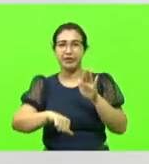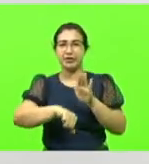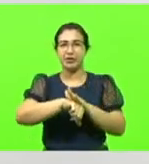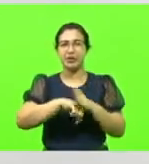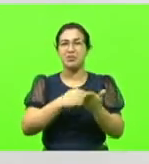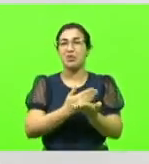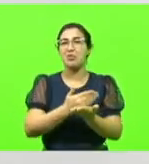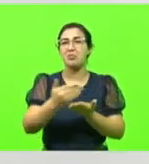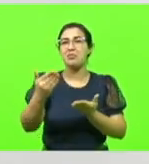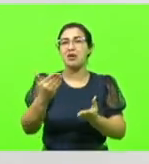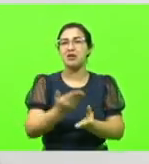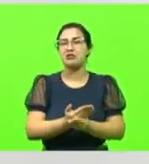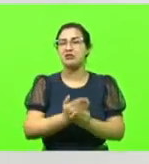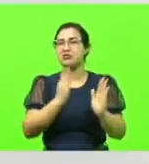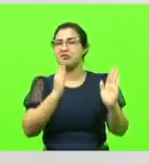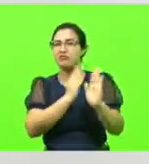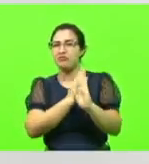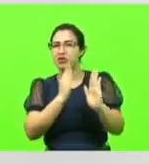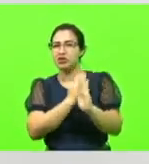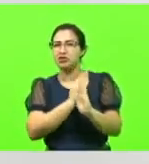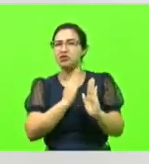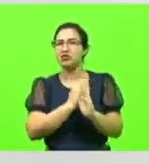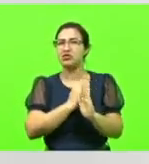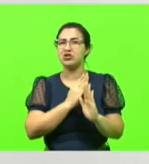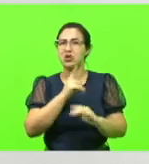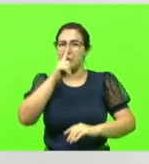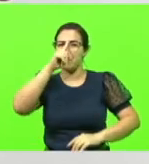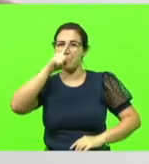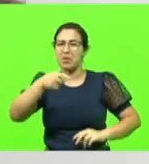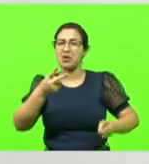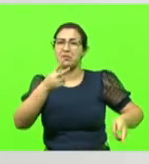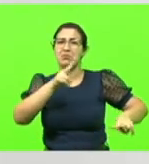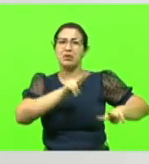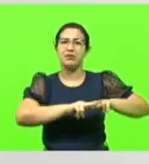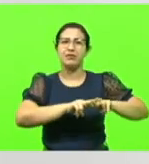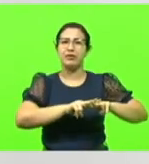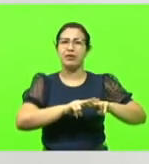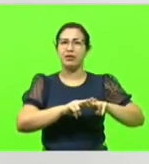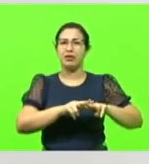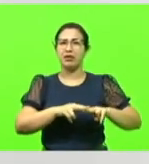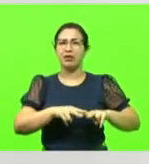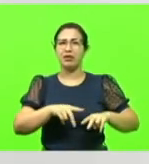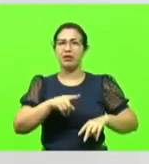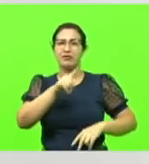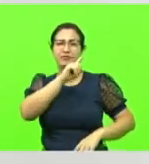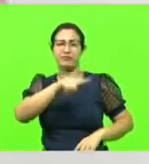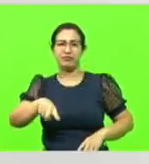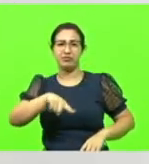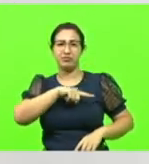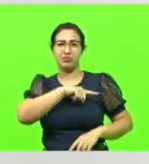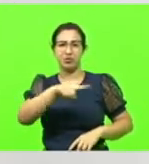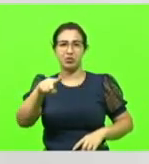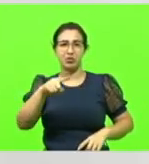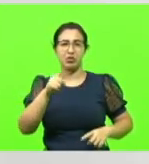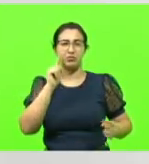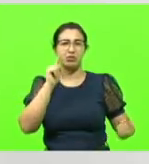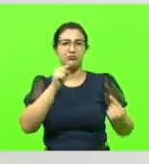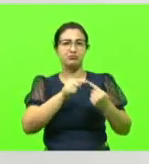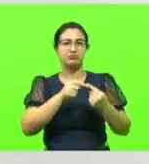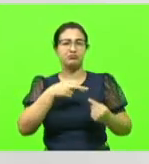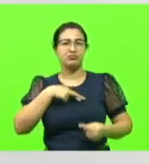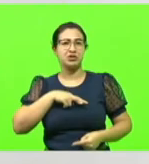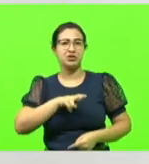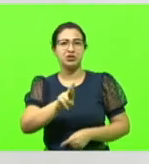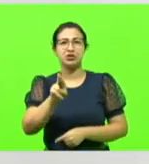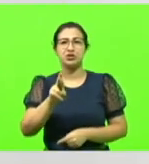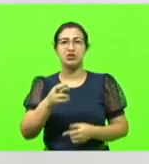inquérito, eles investigam, eles mandam prender, eles acabam com a missão religiosa nos índios, eles querem destruir